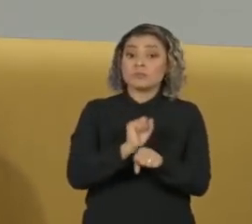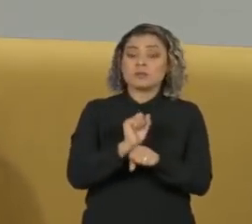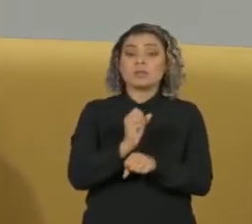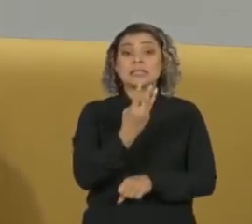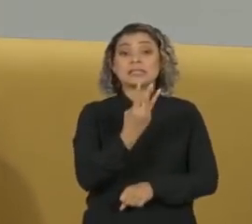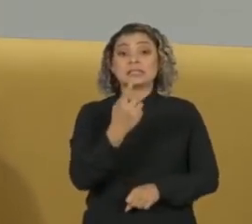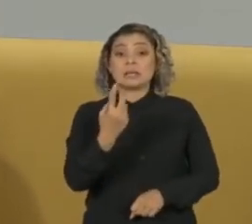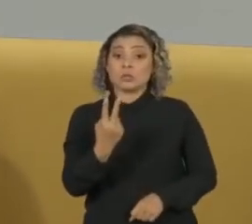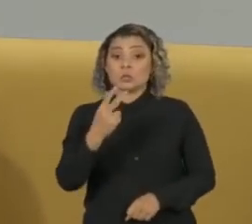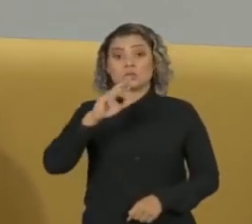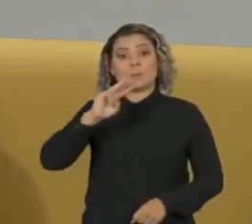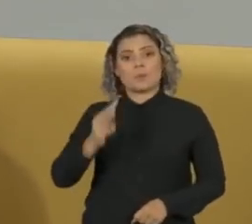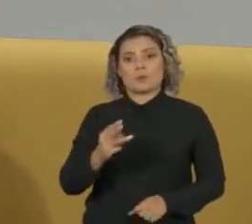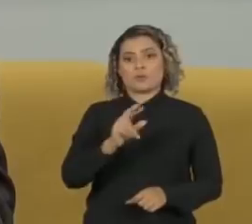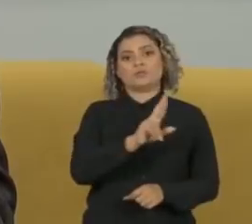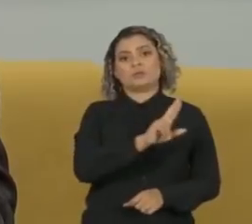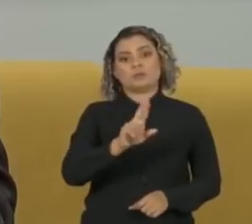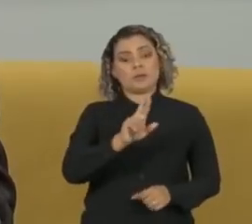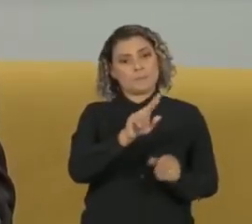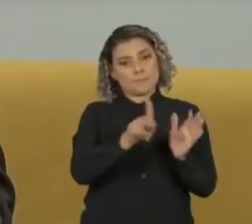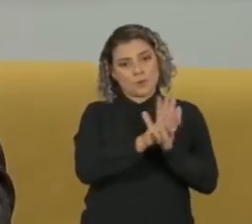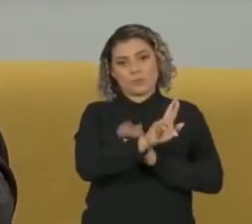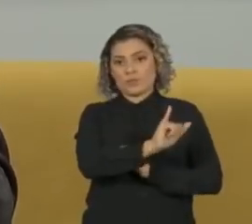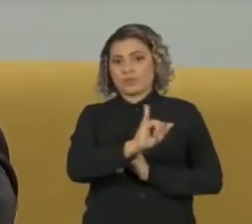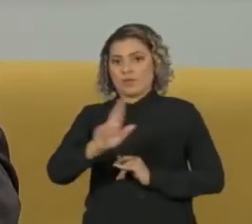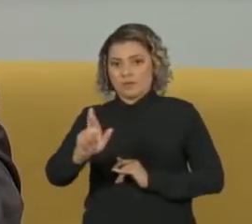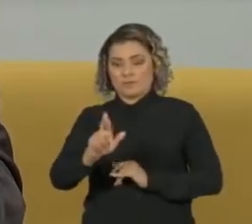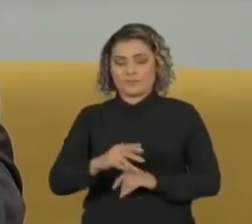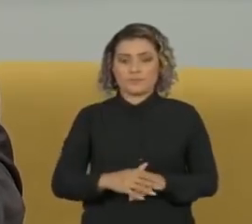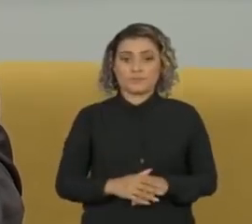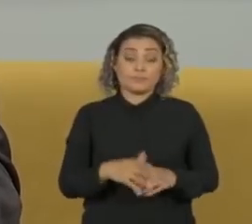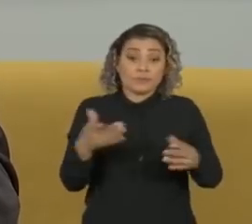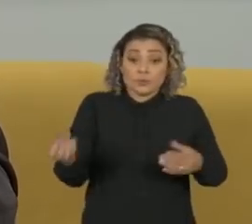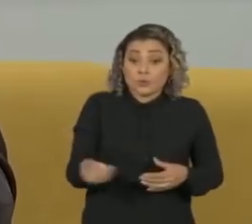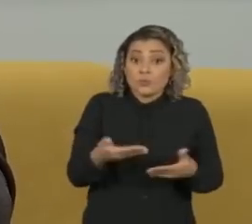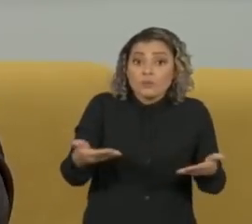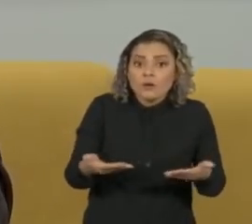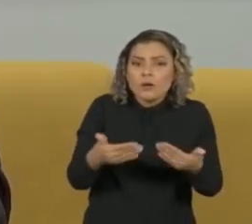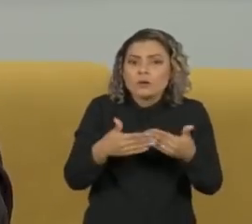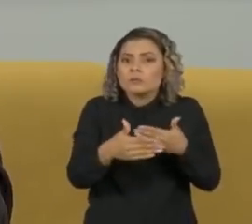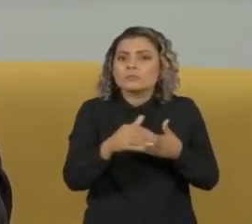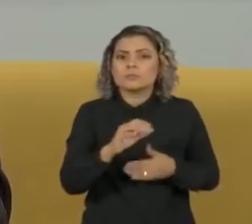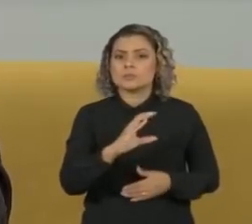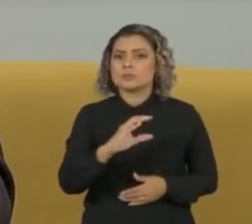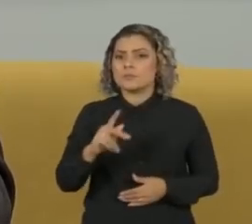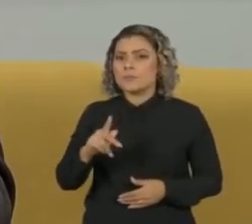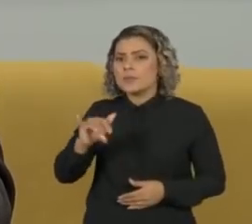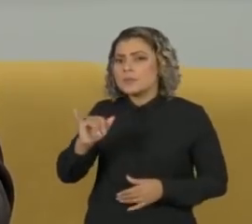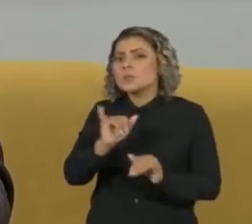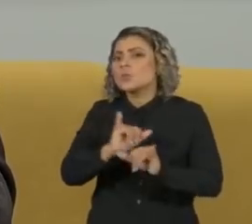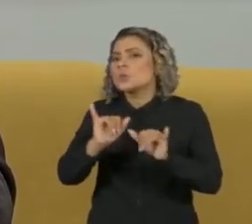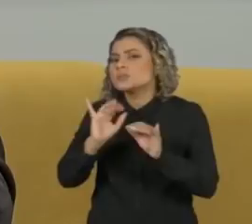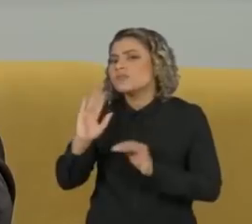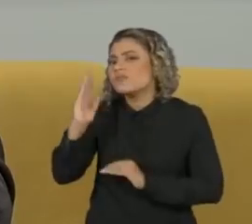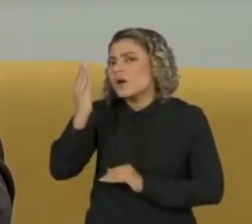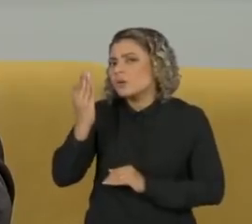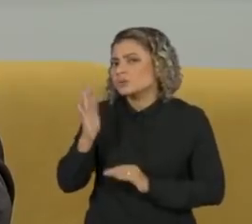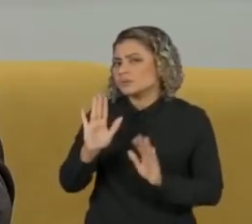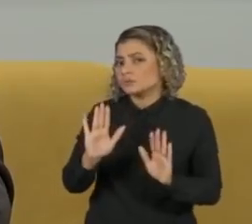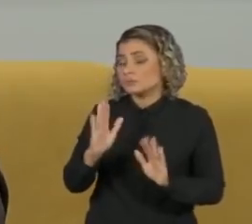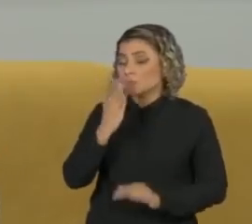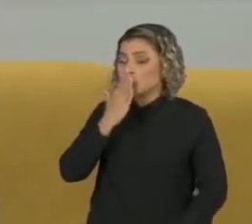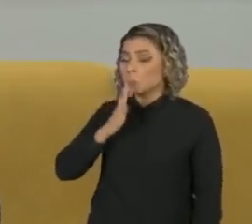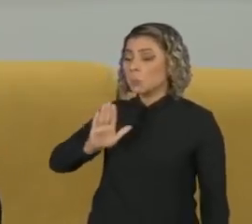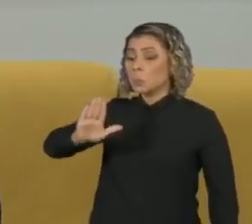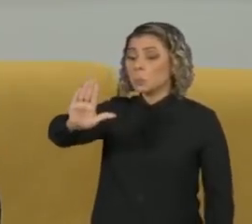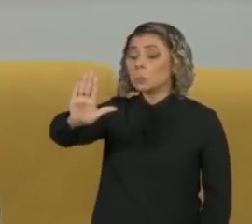32 milhões de declarações. Agora, uma atualização também sobre a CPI das fake news. Sem prestar juramento